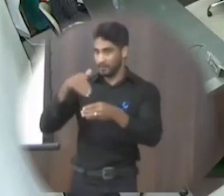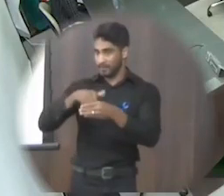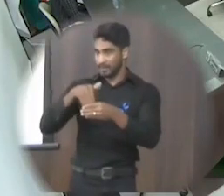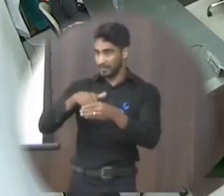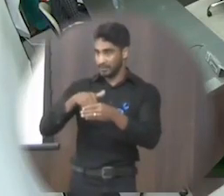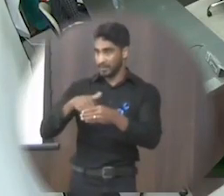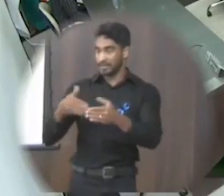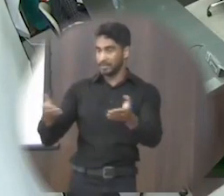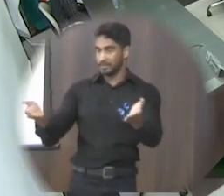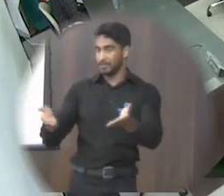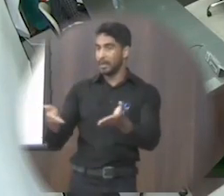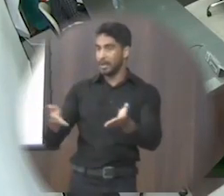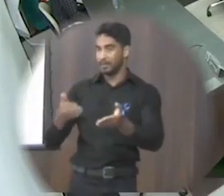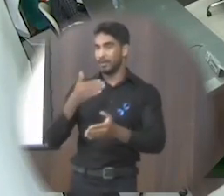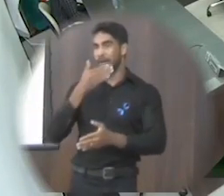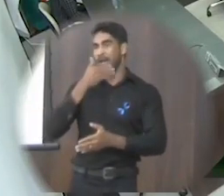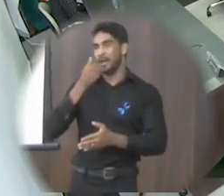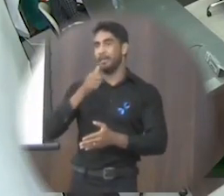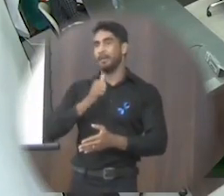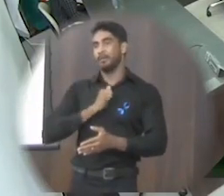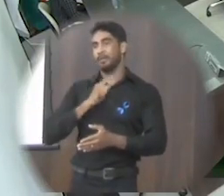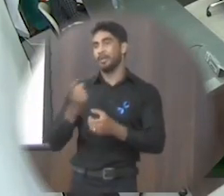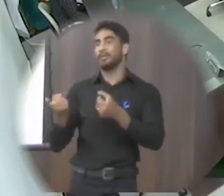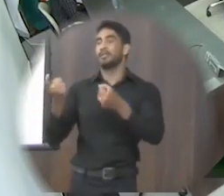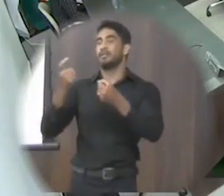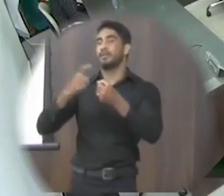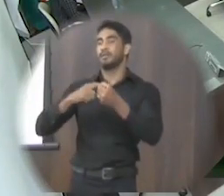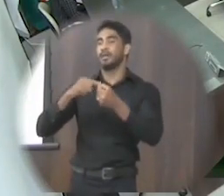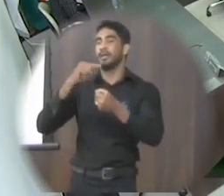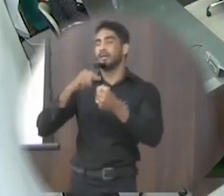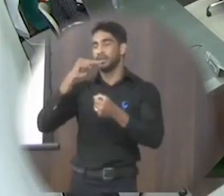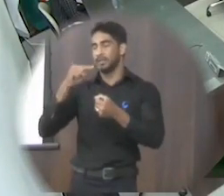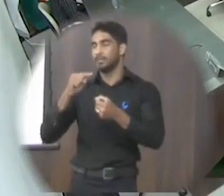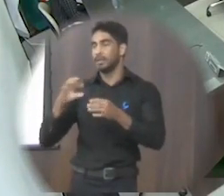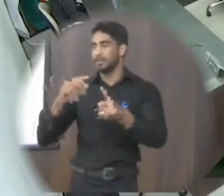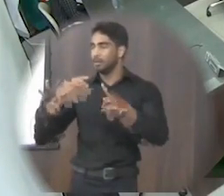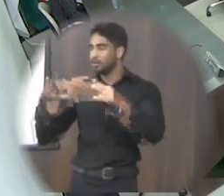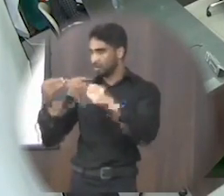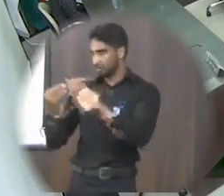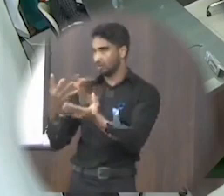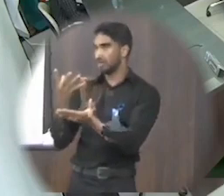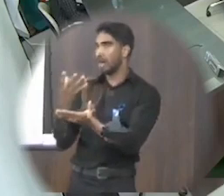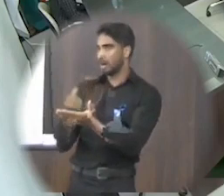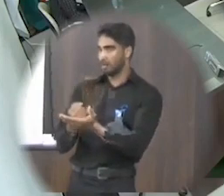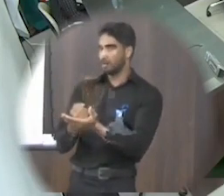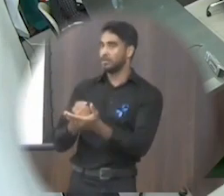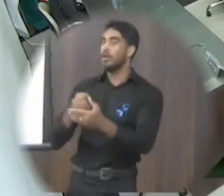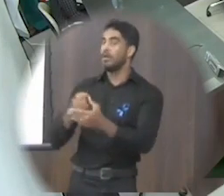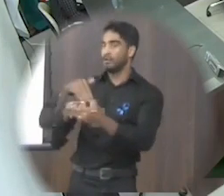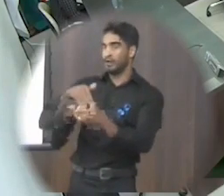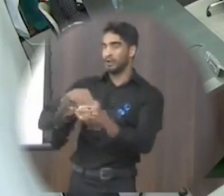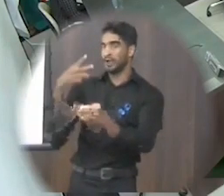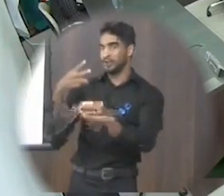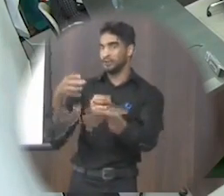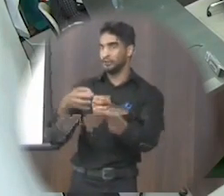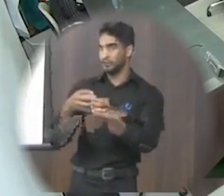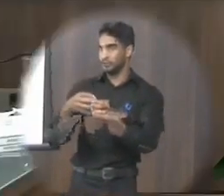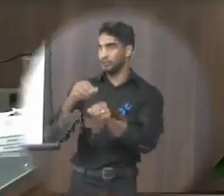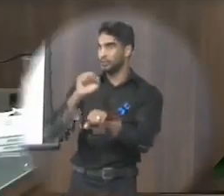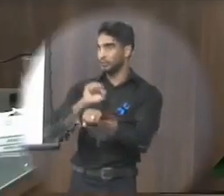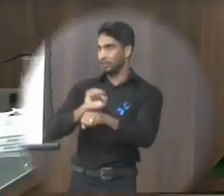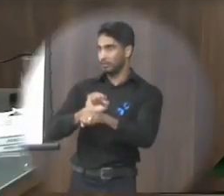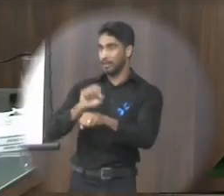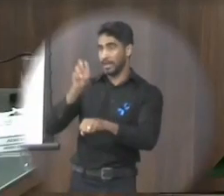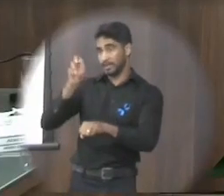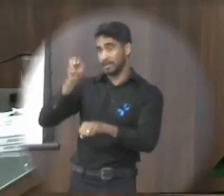aqui, é melhor do que a gente vir aqui no decorrer da semana. Se todos estão de acordo, a gente votar o segundo turno, eu vou suspender